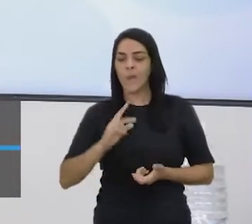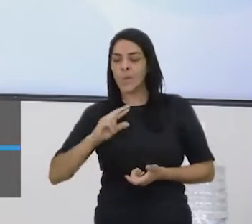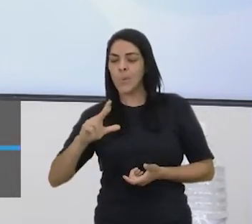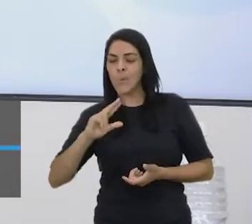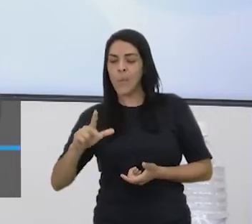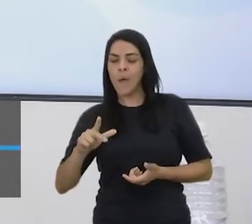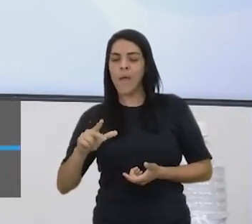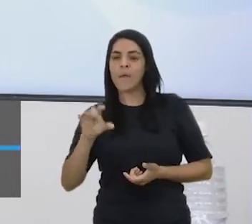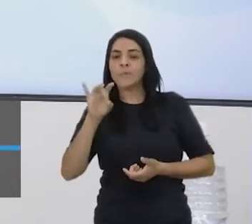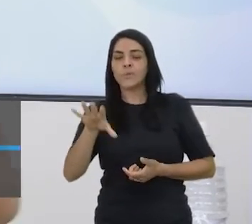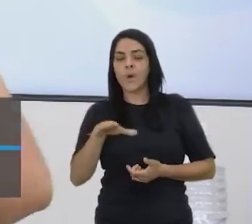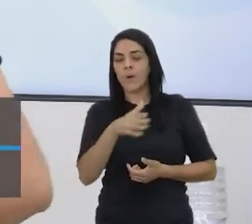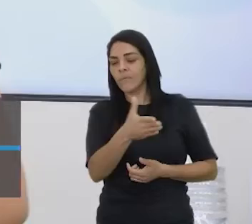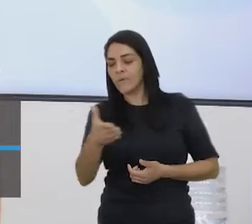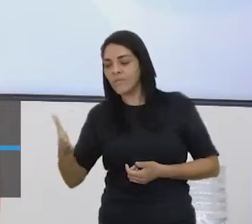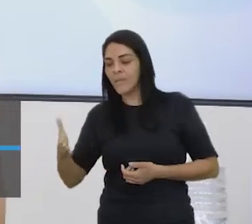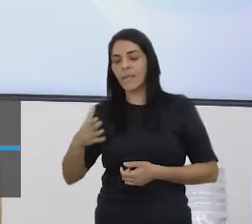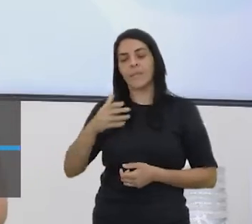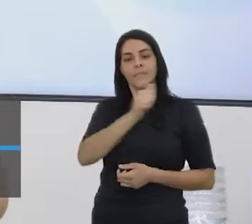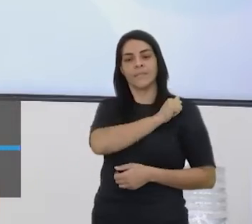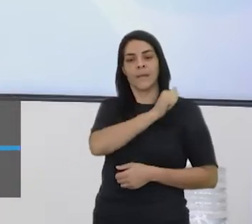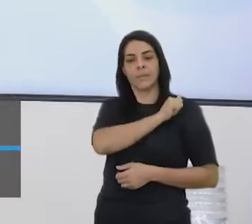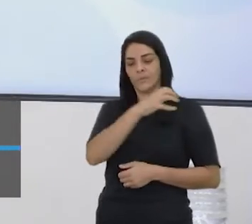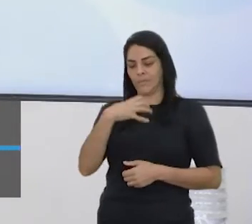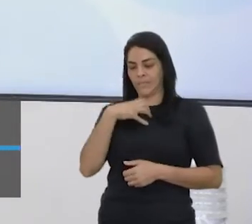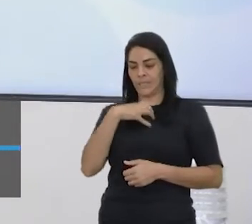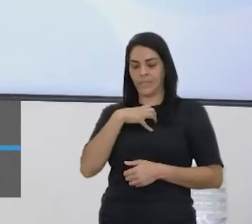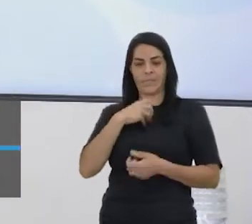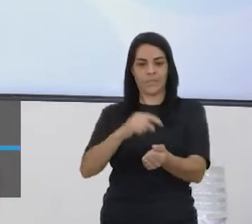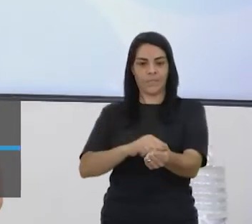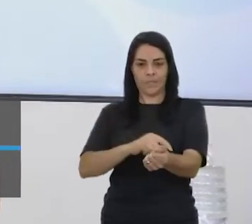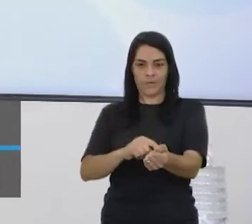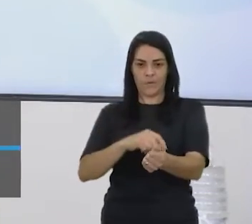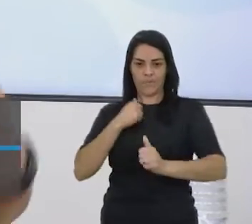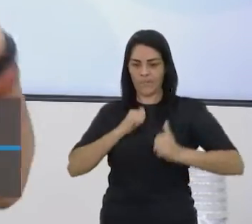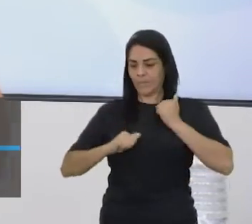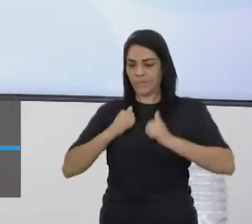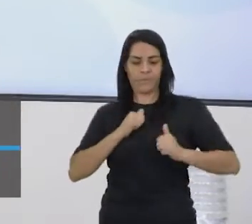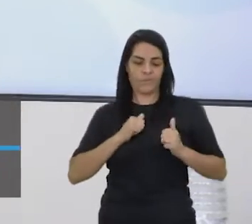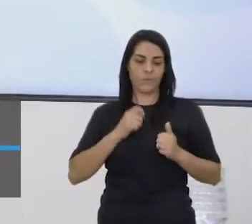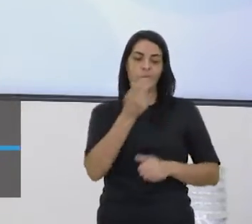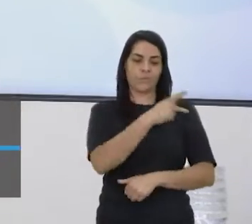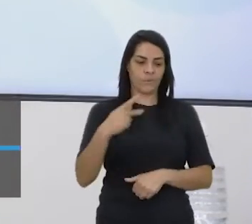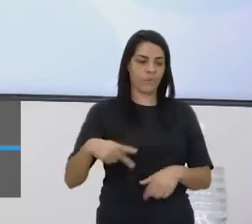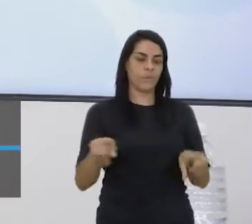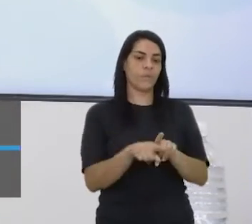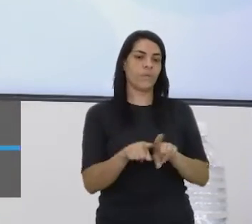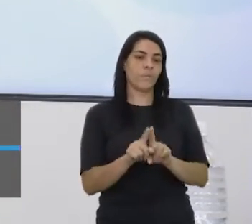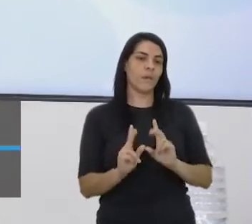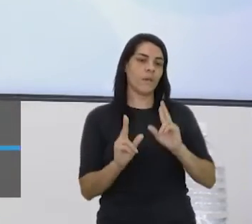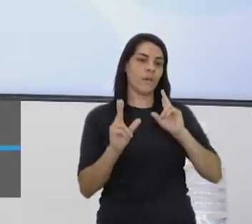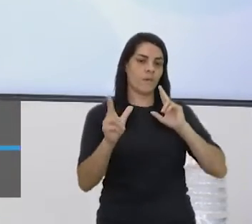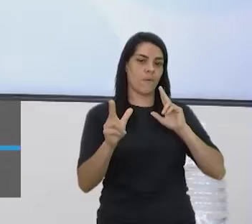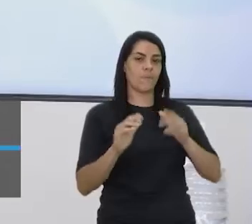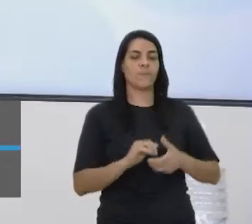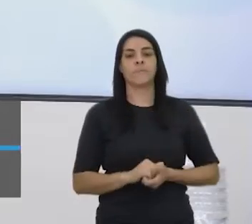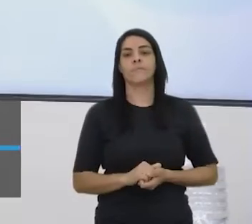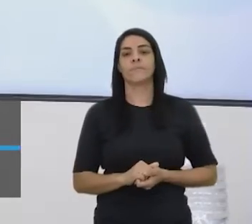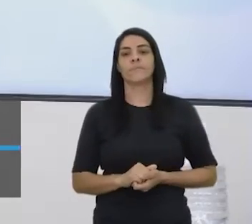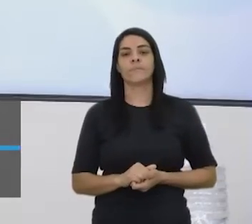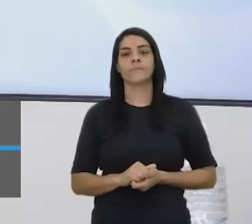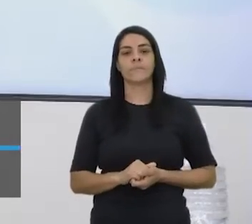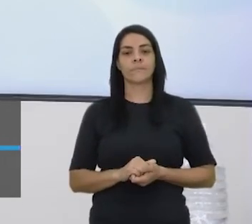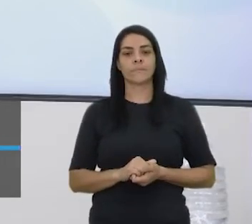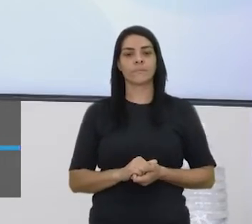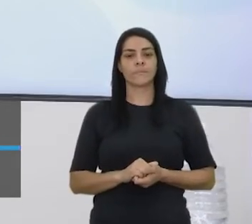sentindo muitas vezes ansioso ou nervoso mas muita gente tá o segredo é que às vezes o que esconde é o caramba